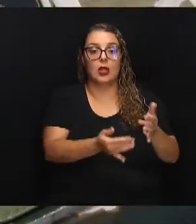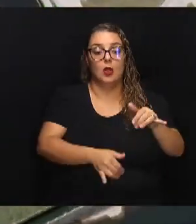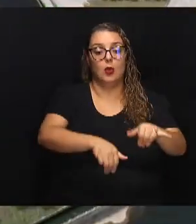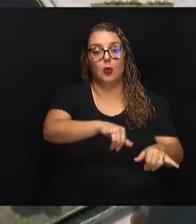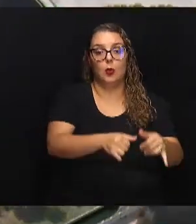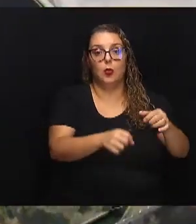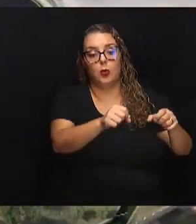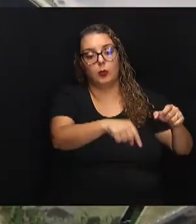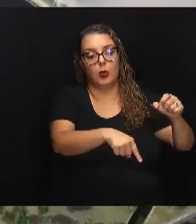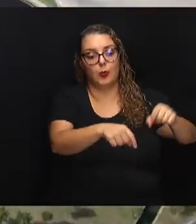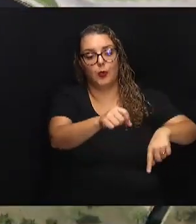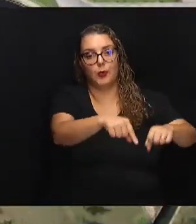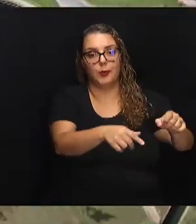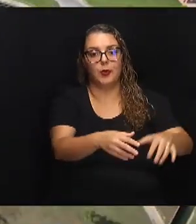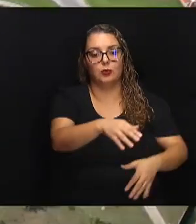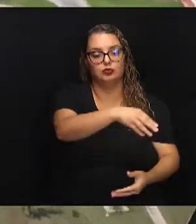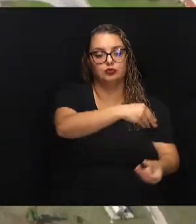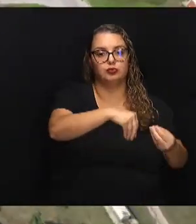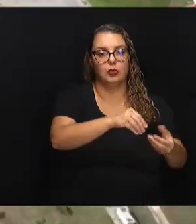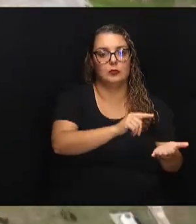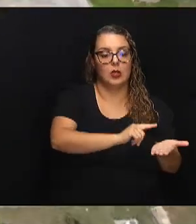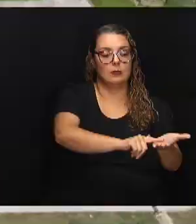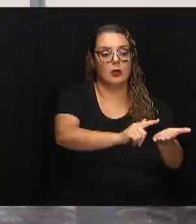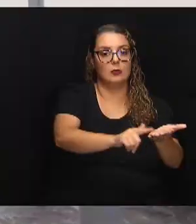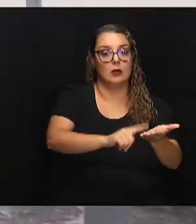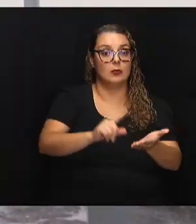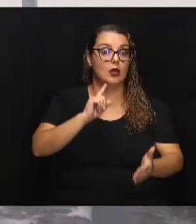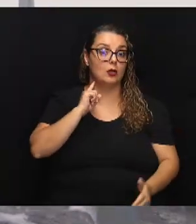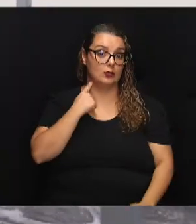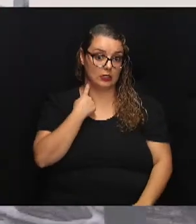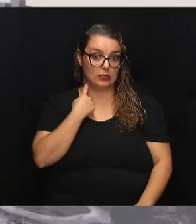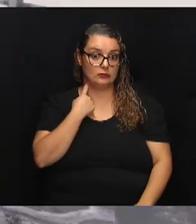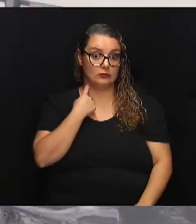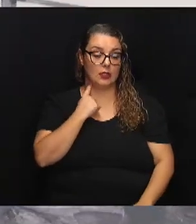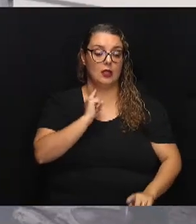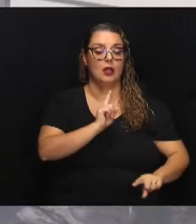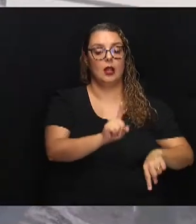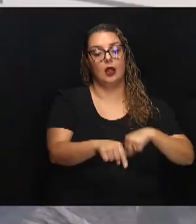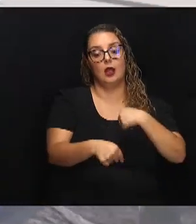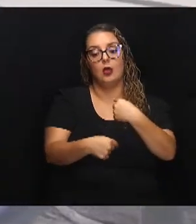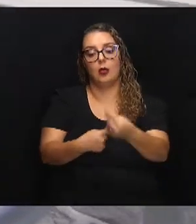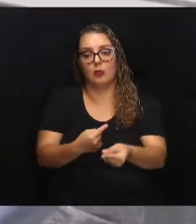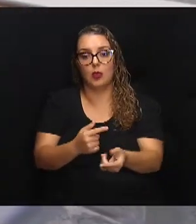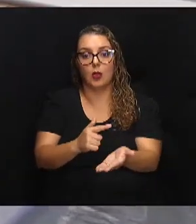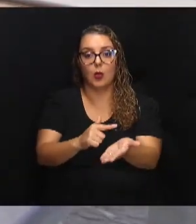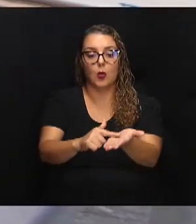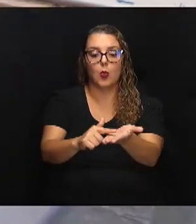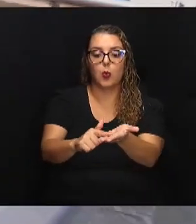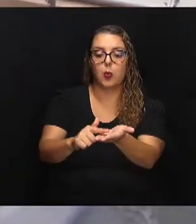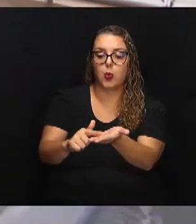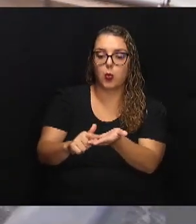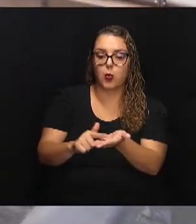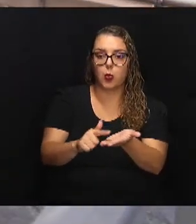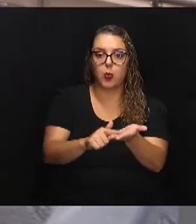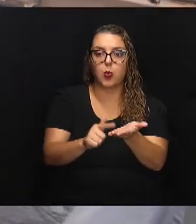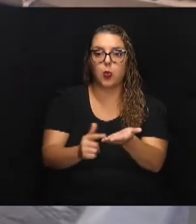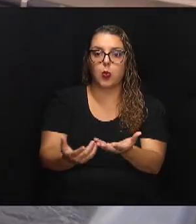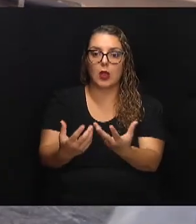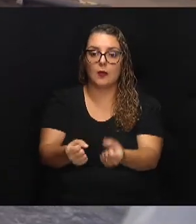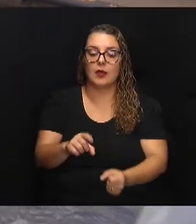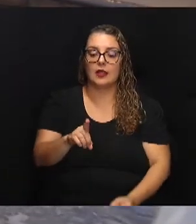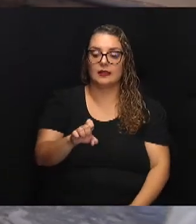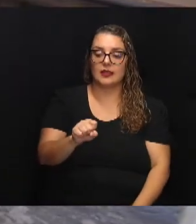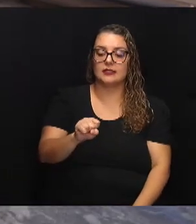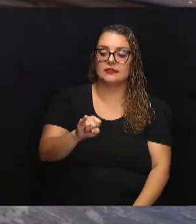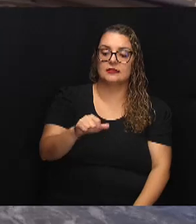são adicionadas para remover os poluentes. Em seguida, a água é filtrada e recebe desinfetantes como